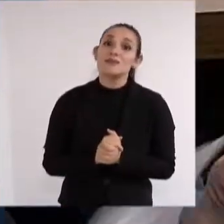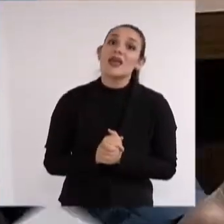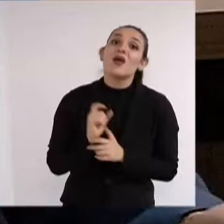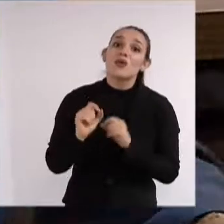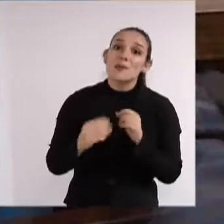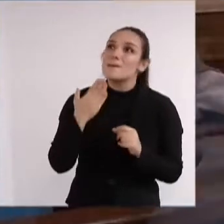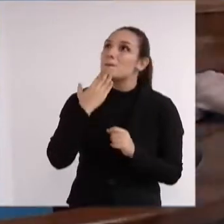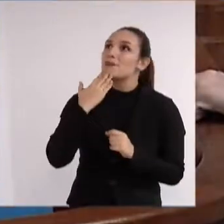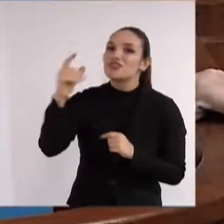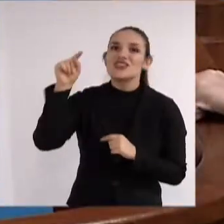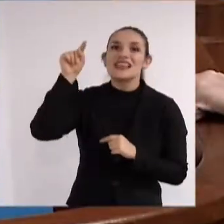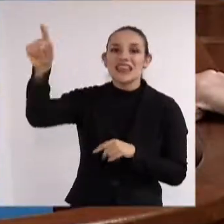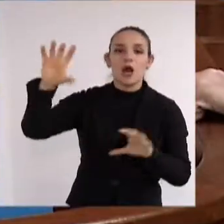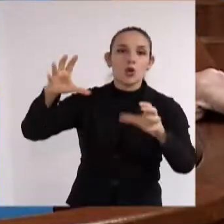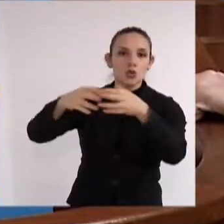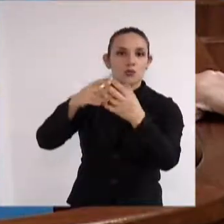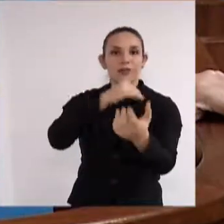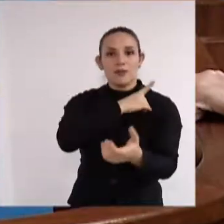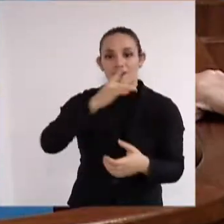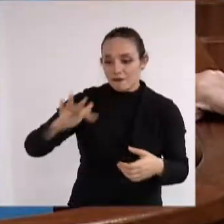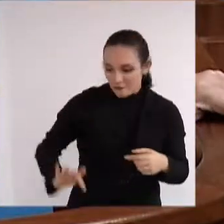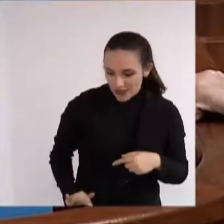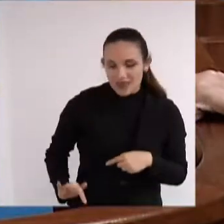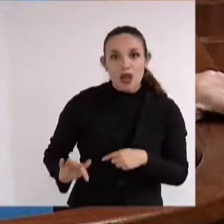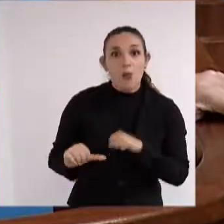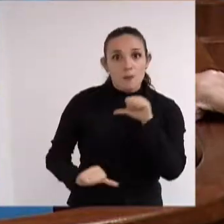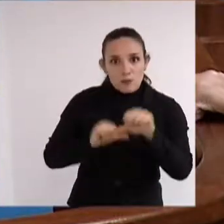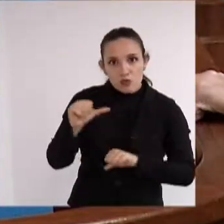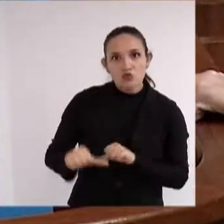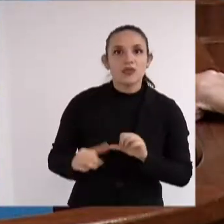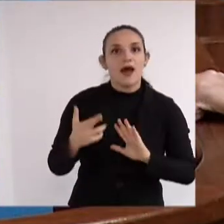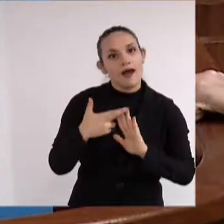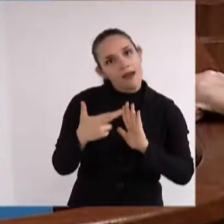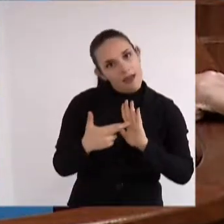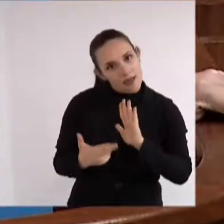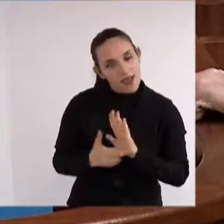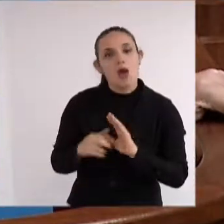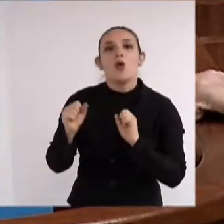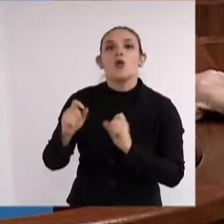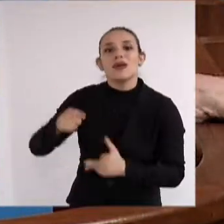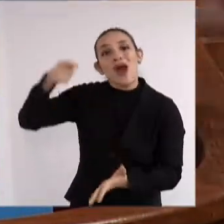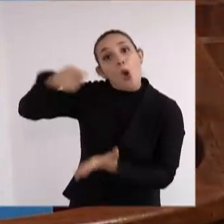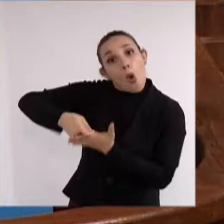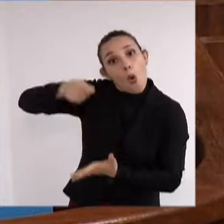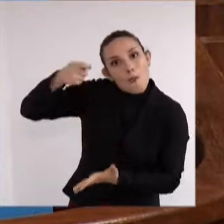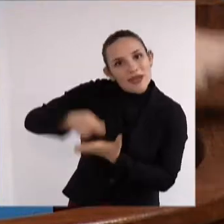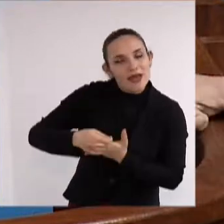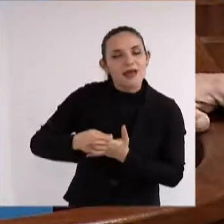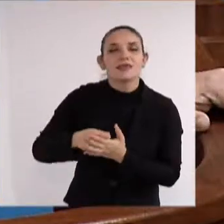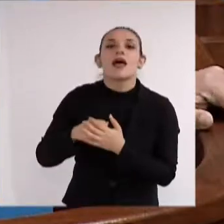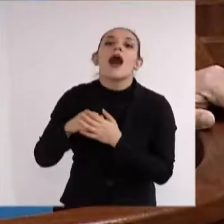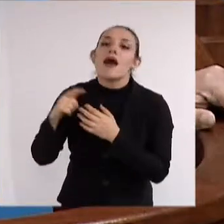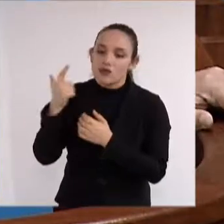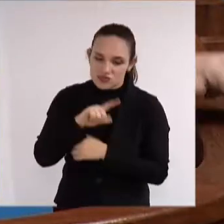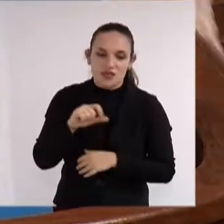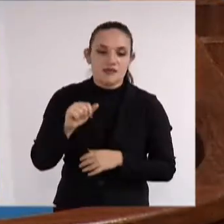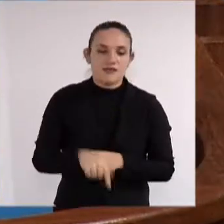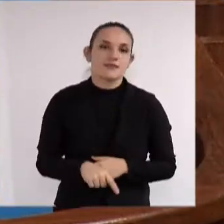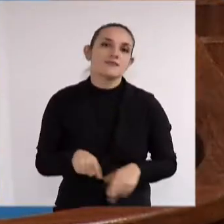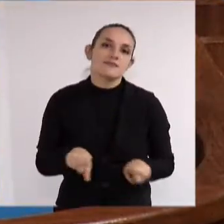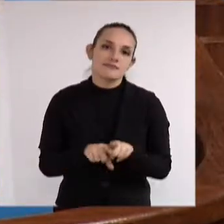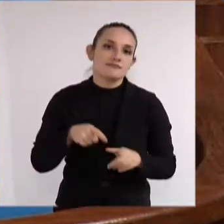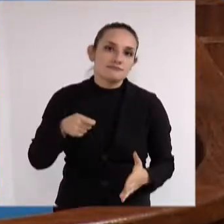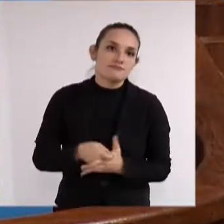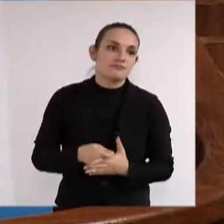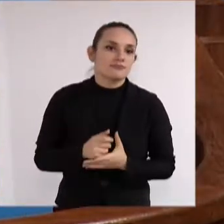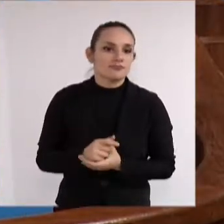e, através dela, as mudanças da Associação Brasileira de Normas Técnicas dispor a respeito dessas alterações que ele pretende